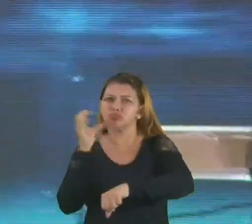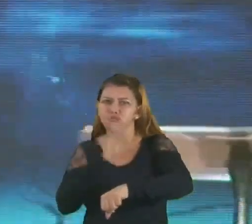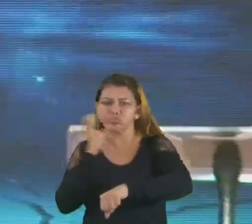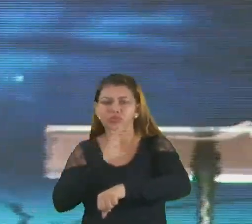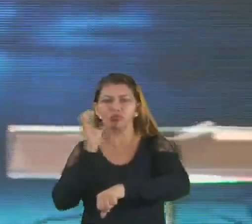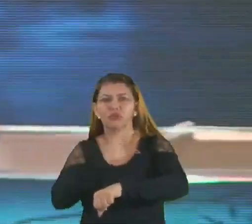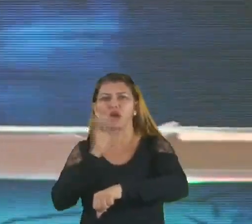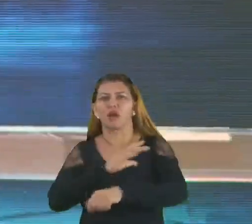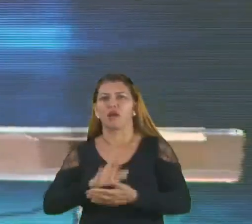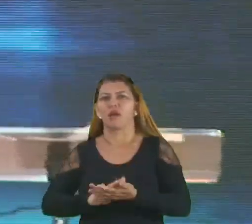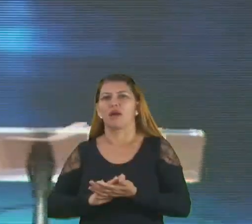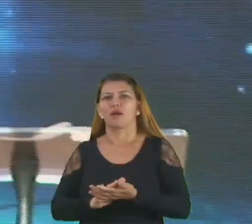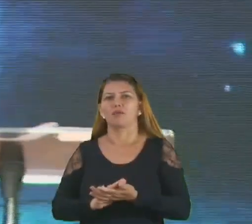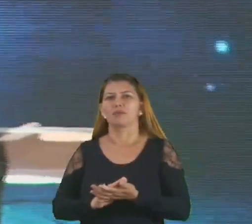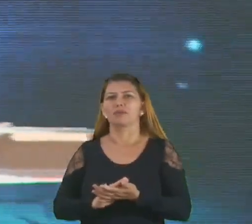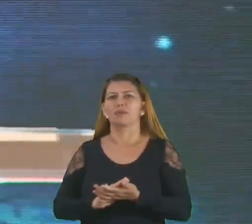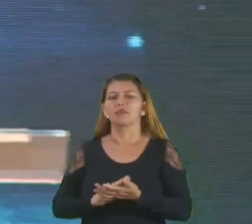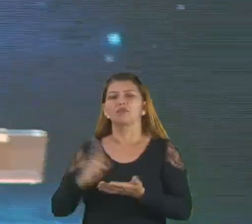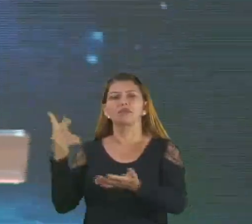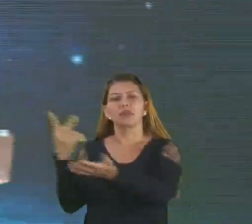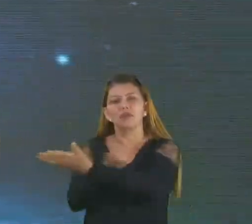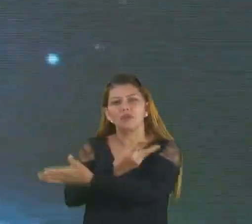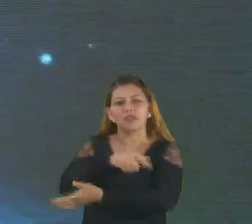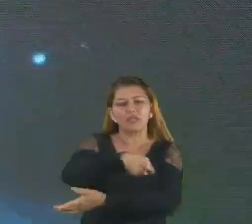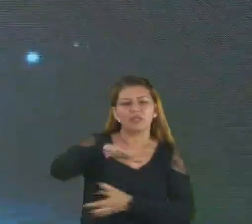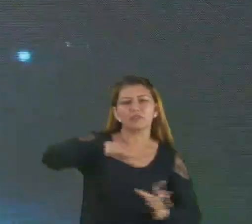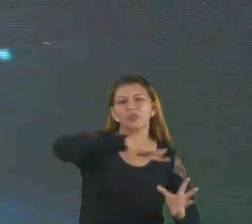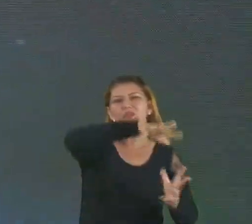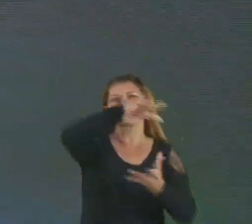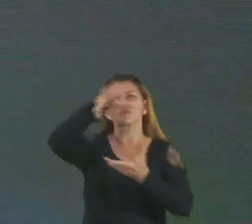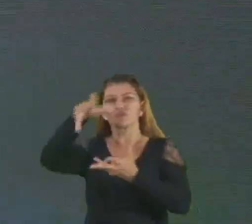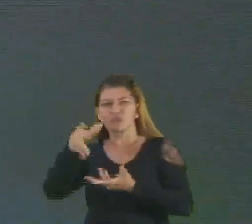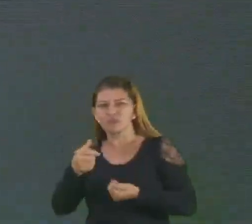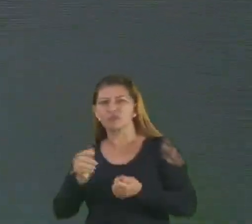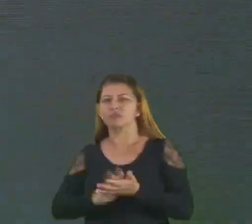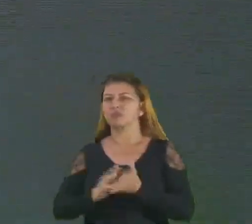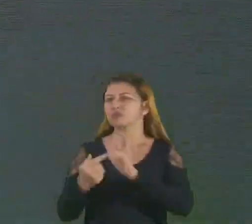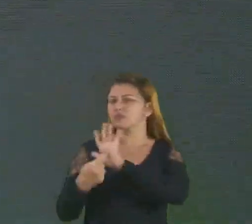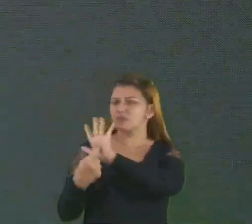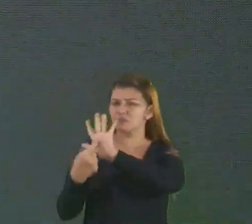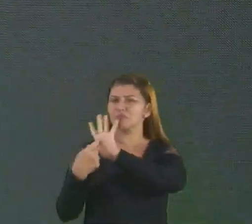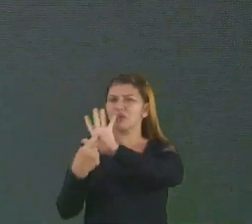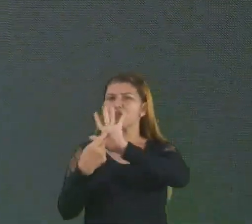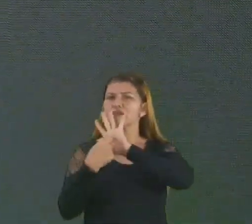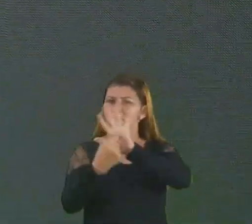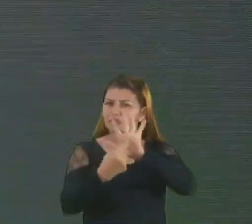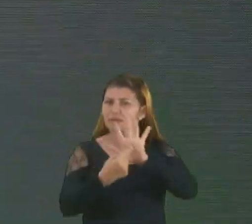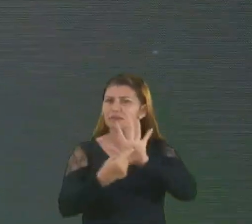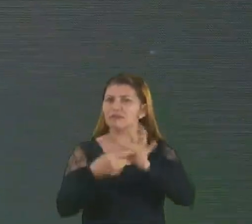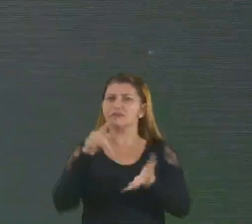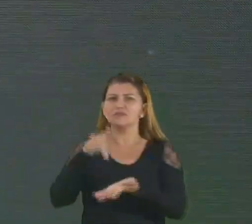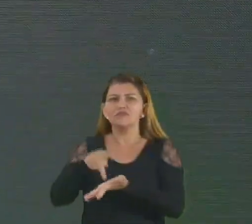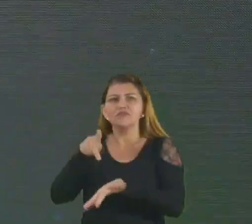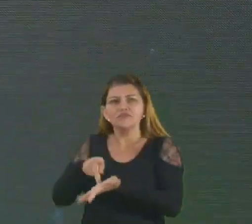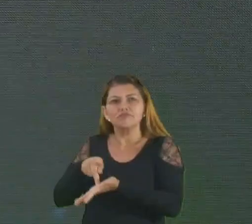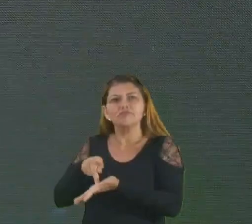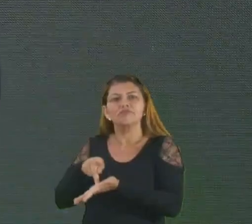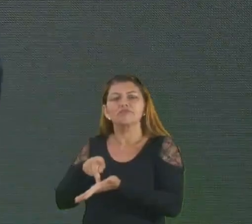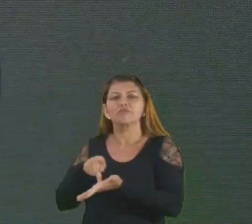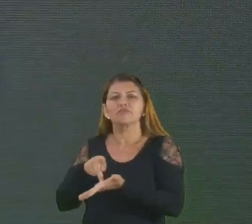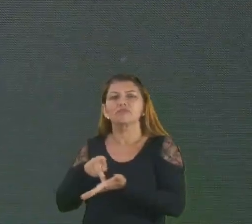fatos que corroboram com a profecia bíblica estão diante dos nossos olhos,